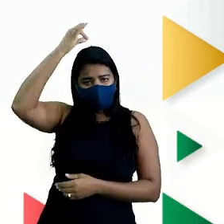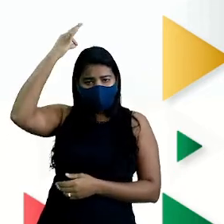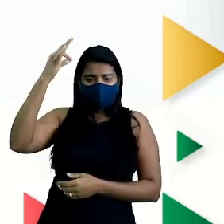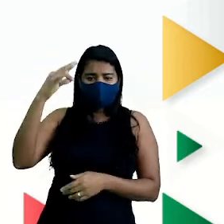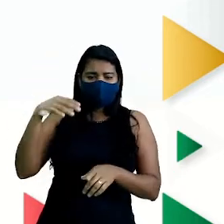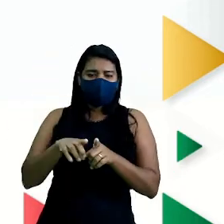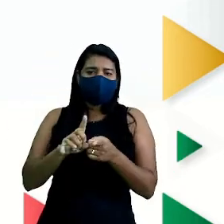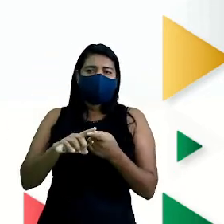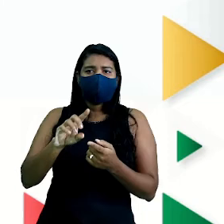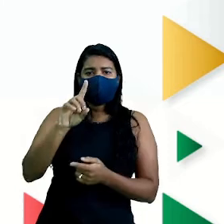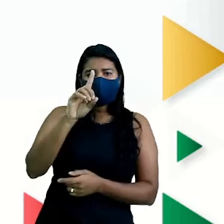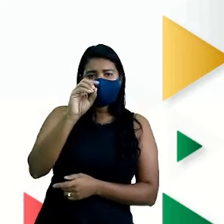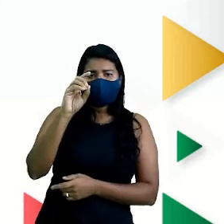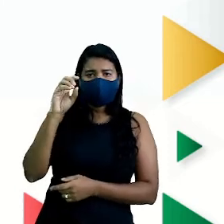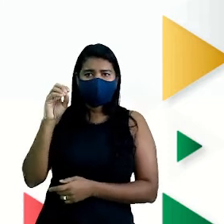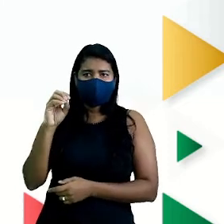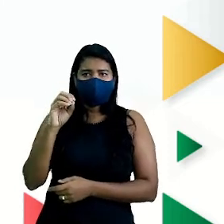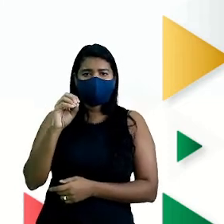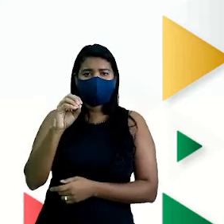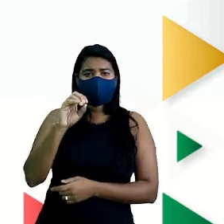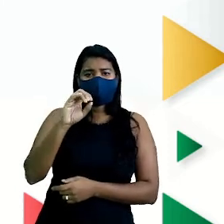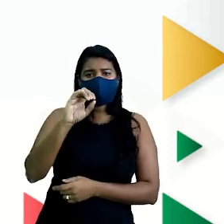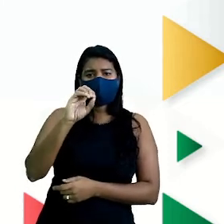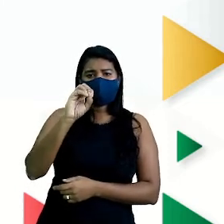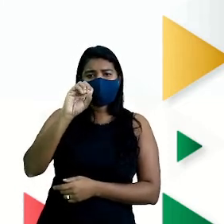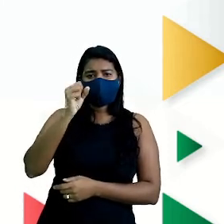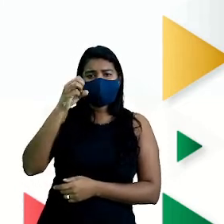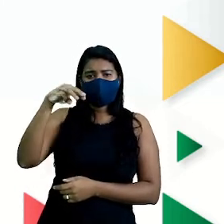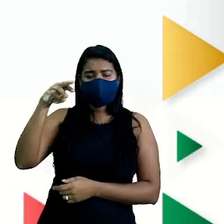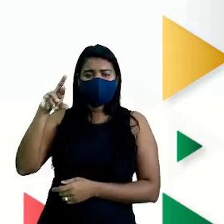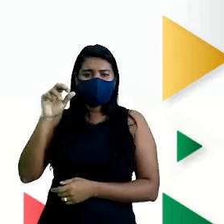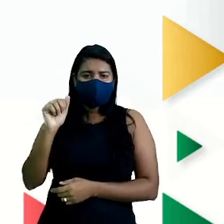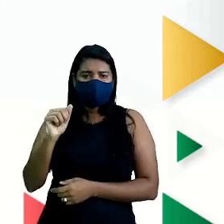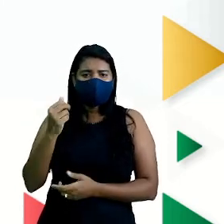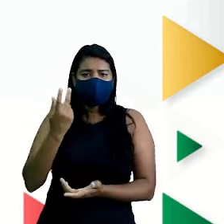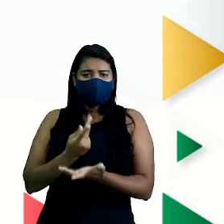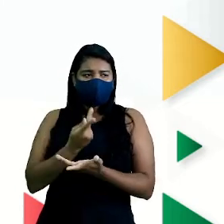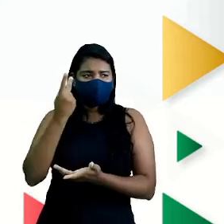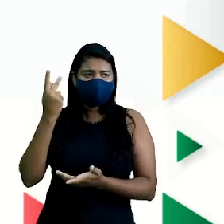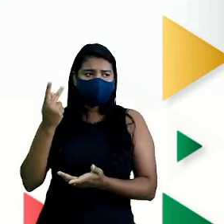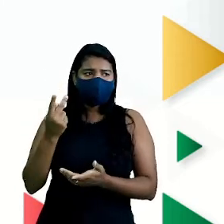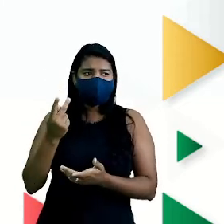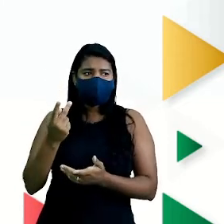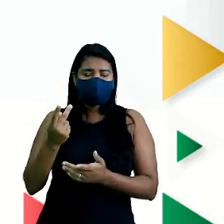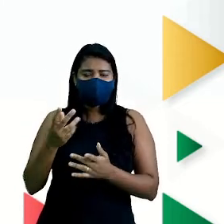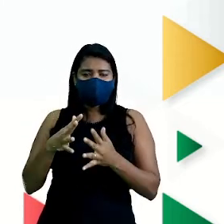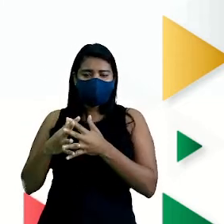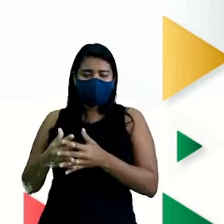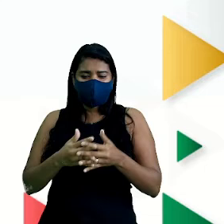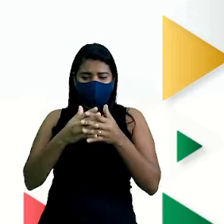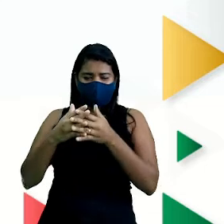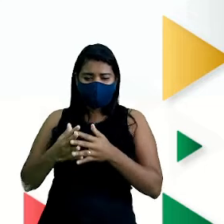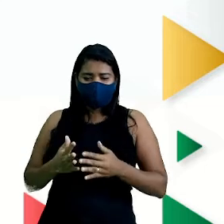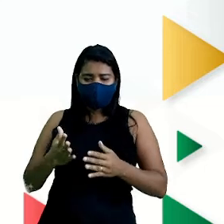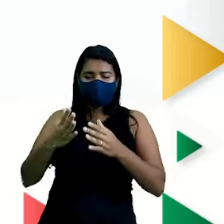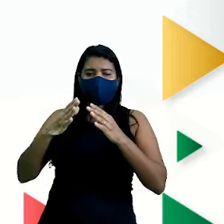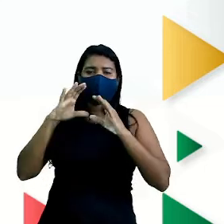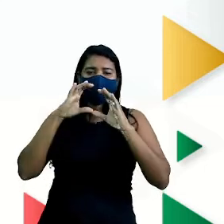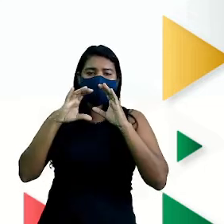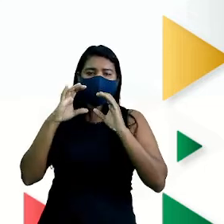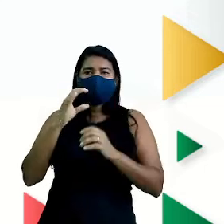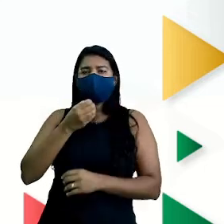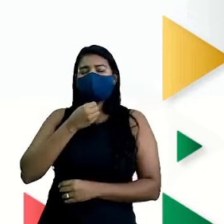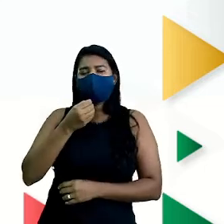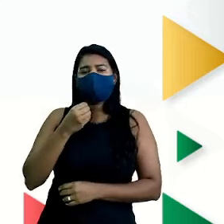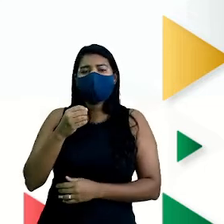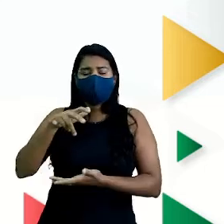dupla Dodô e Osmar, que a gente vê aí na imagem, e a criar o trio elétrico. Veja só, o frevo influenciou a